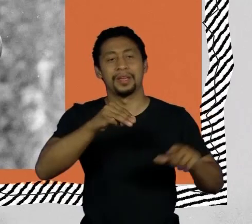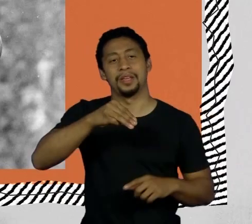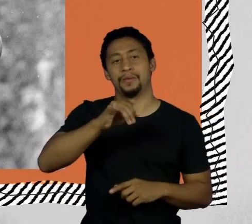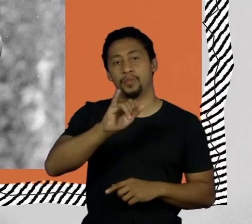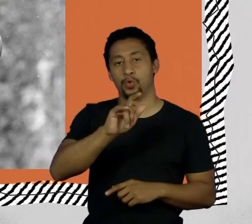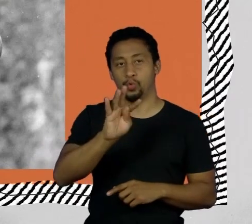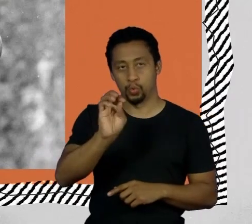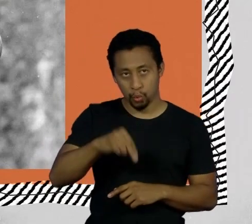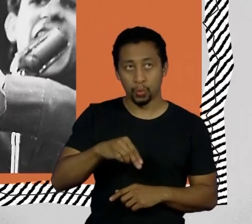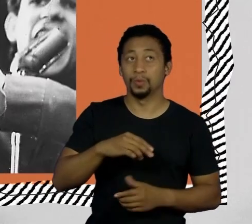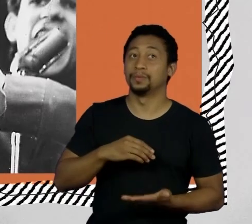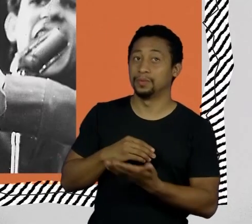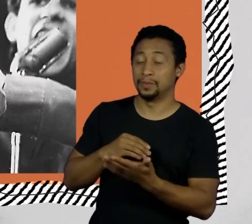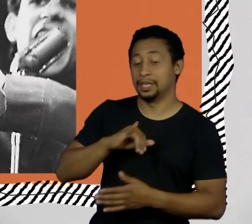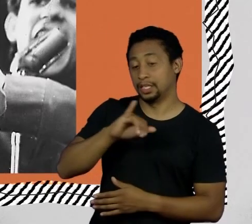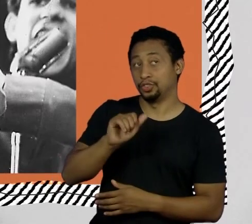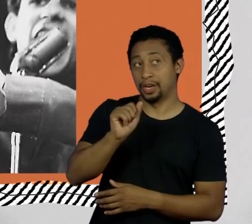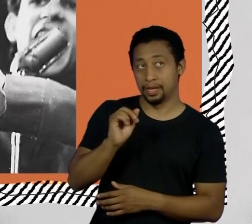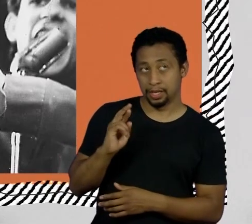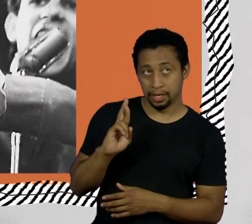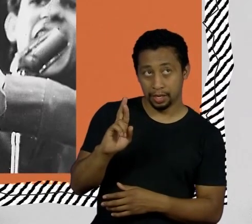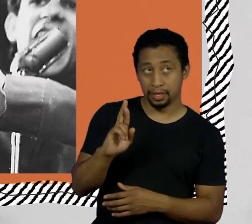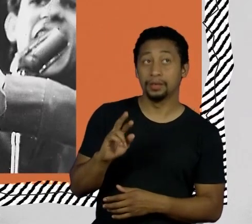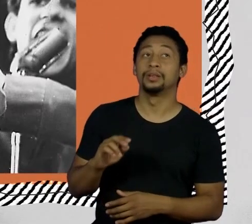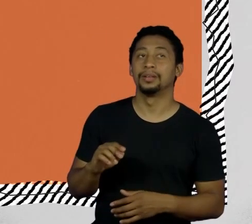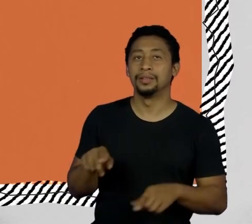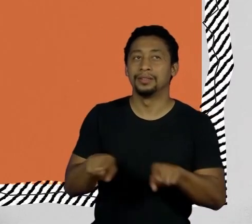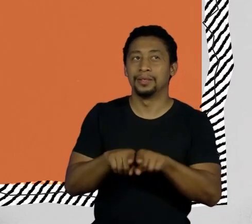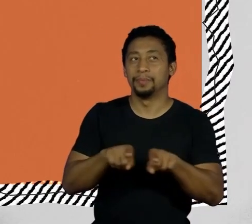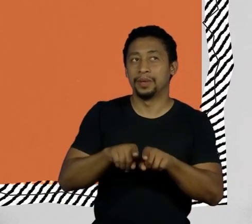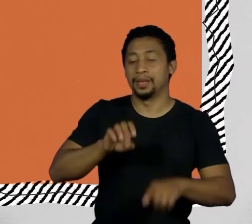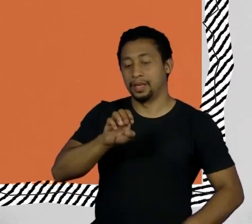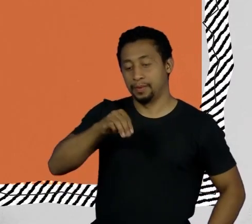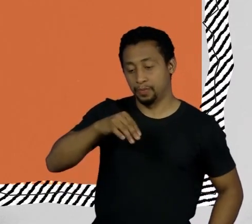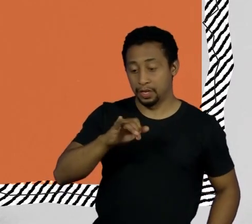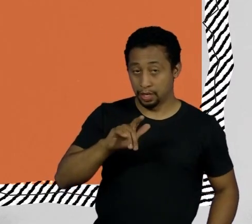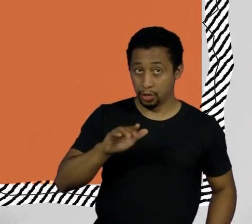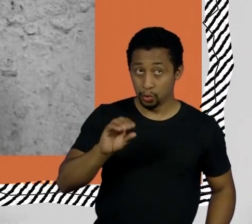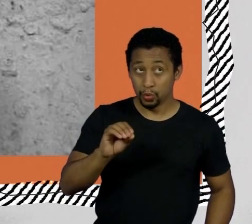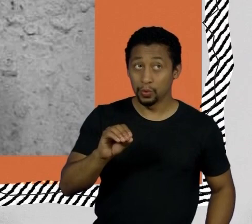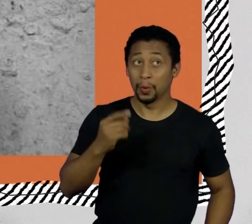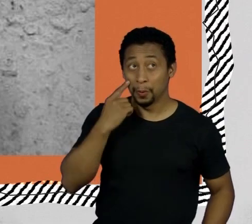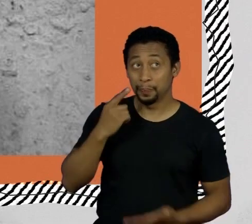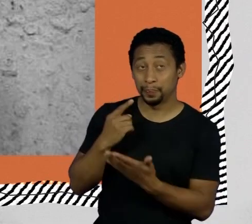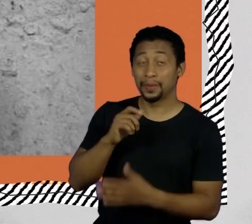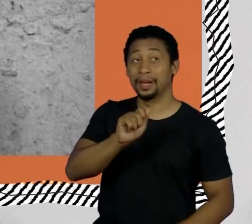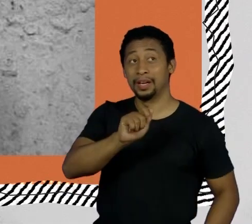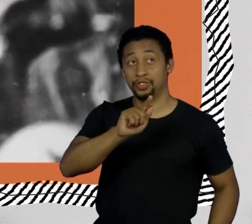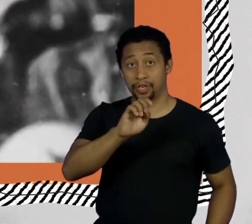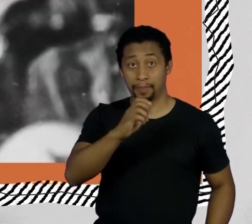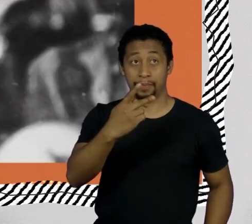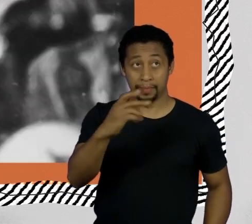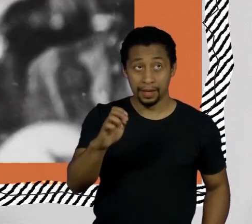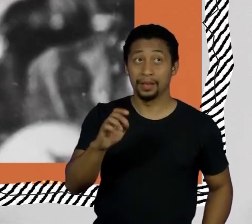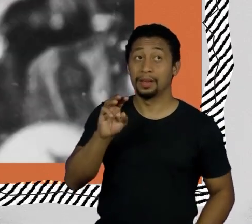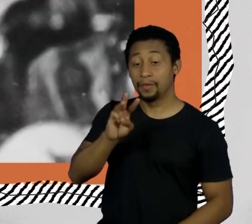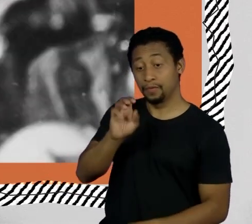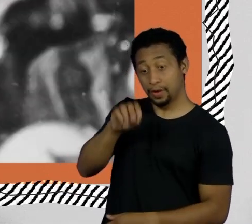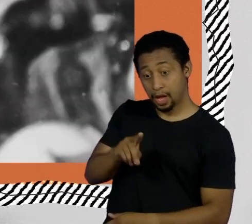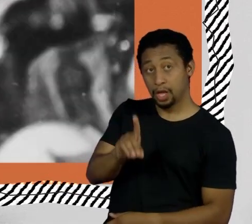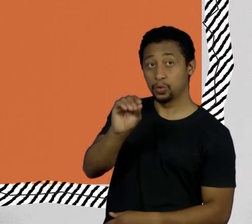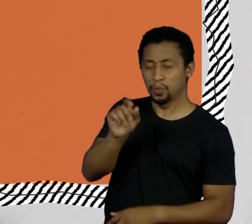Jair Rodrigues é milho Santiago AGP Vando artistas negros